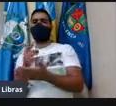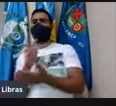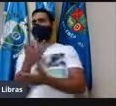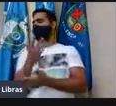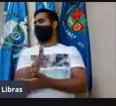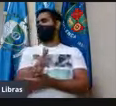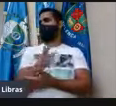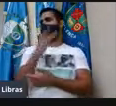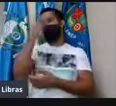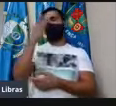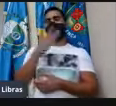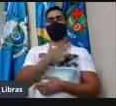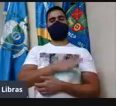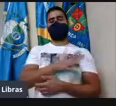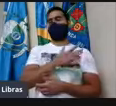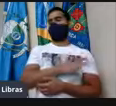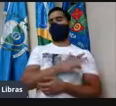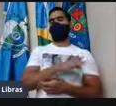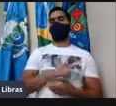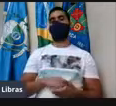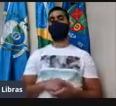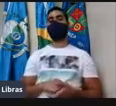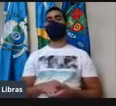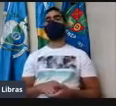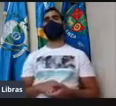Desestimulando o consumo,